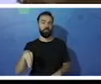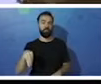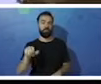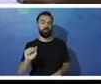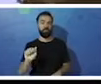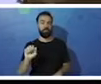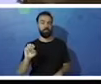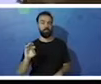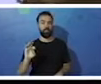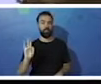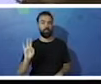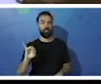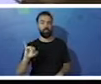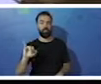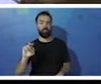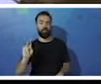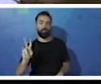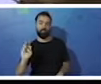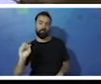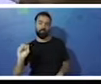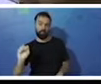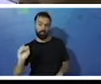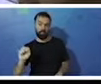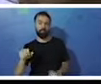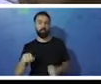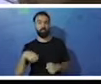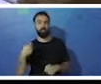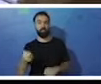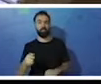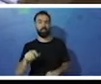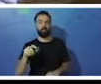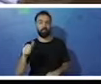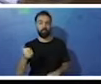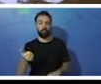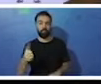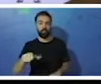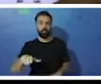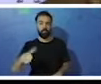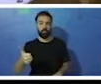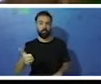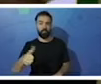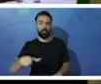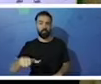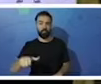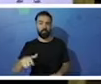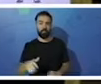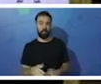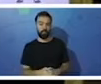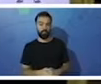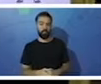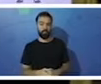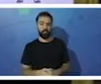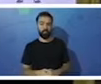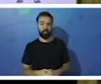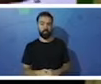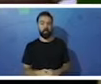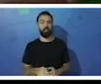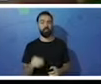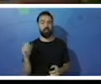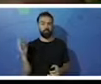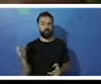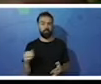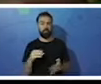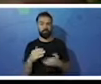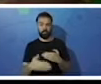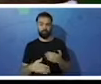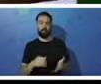página 161. Uma atividade rica em detalhes importantes. E depois a